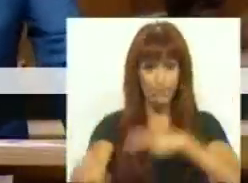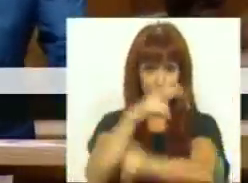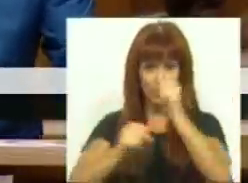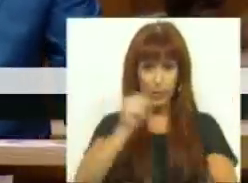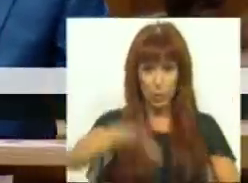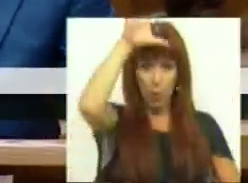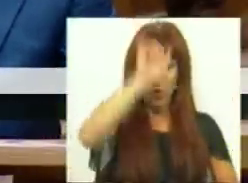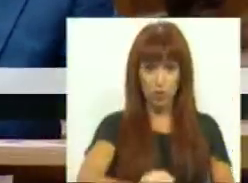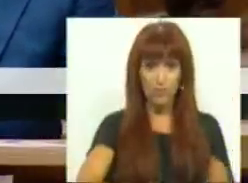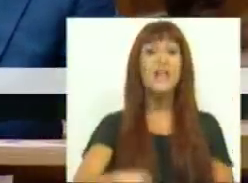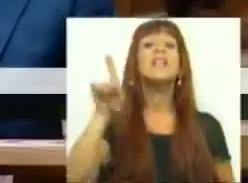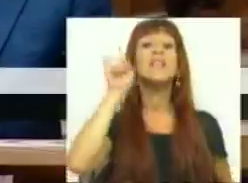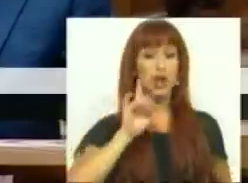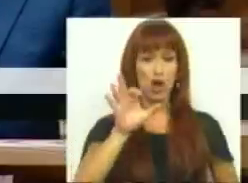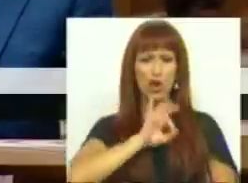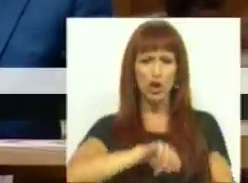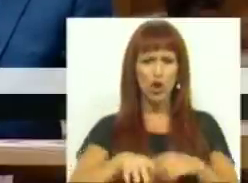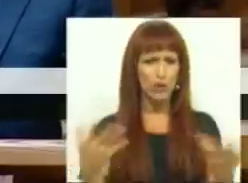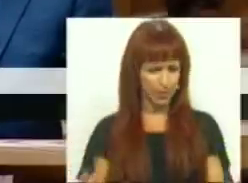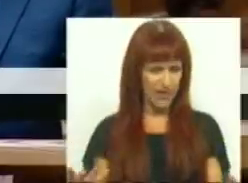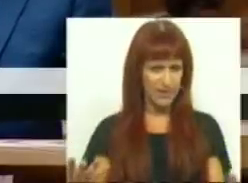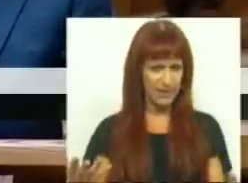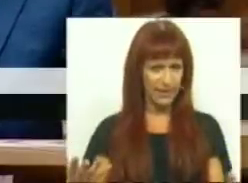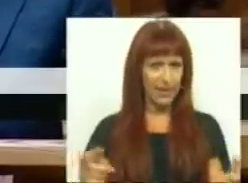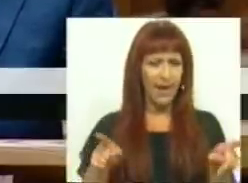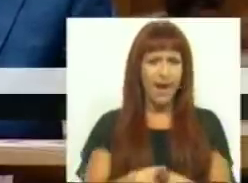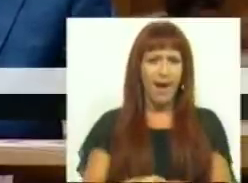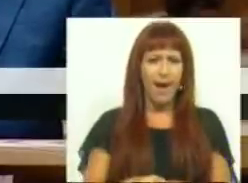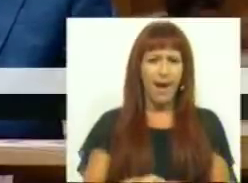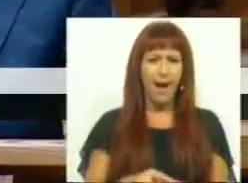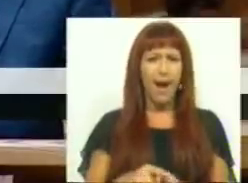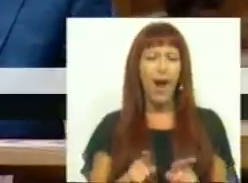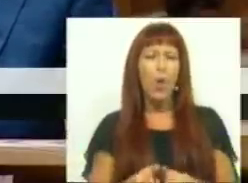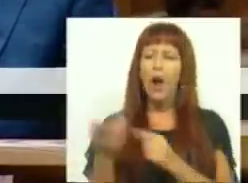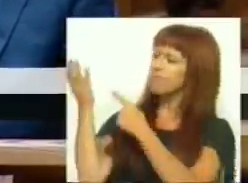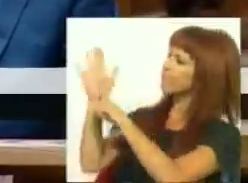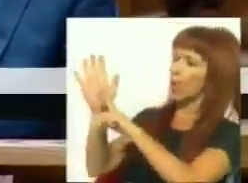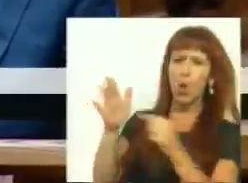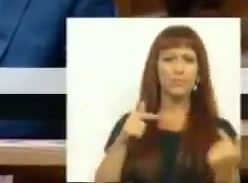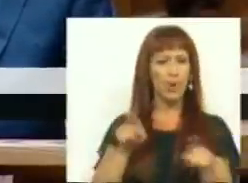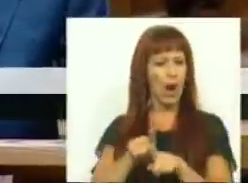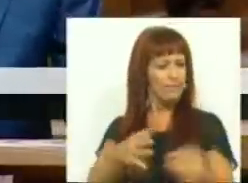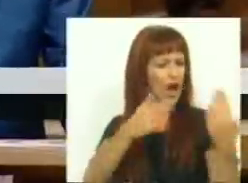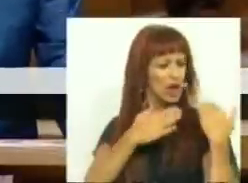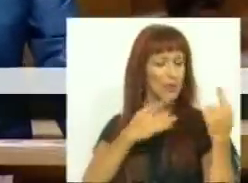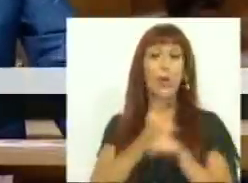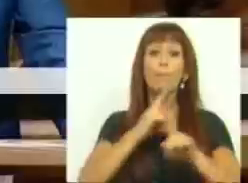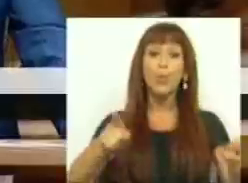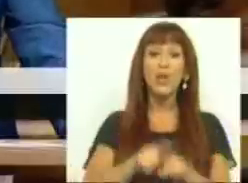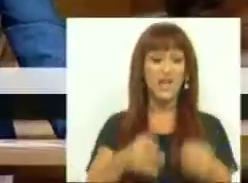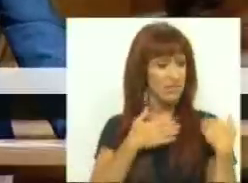de censura, senhoras e senhores deputados, é um referencial de responsabilidade.